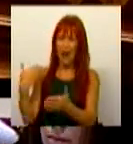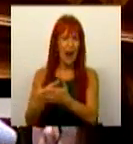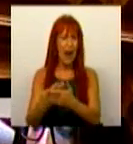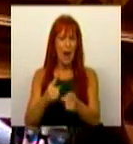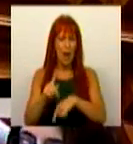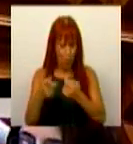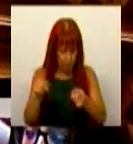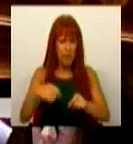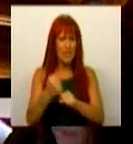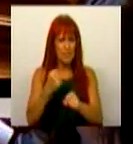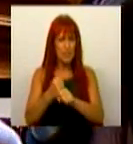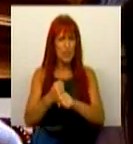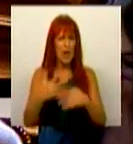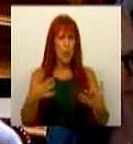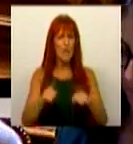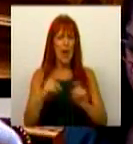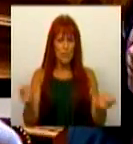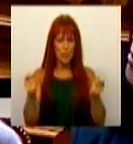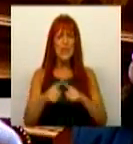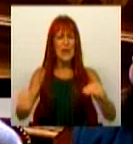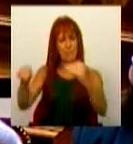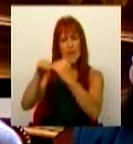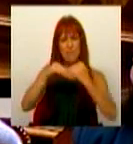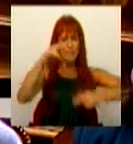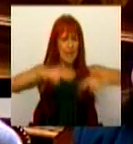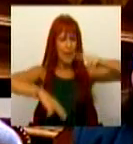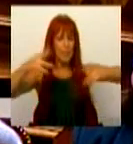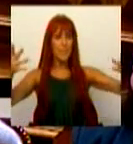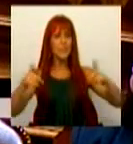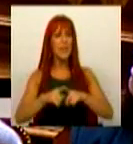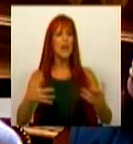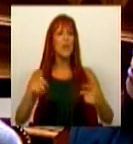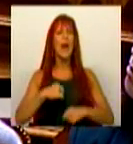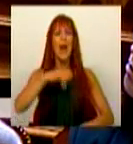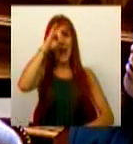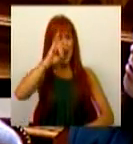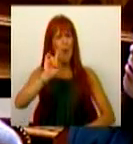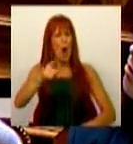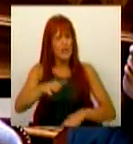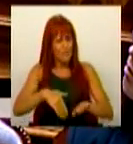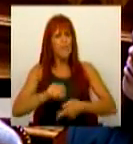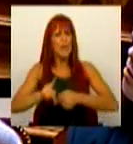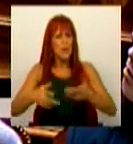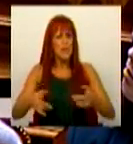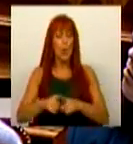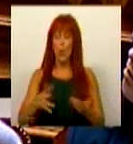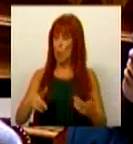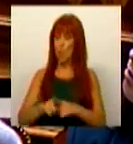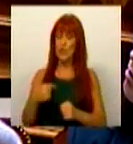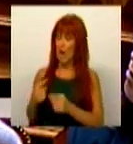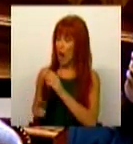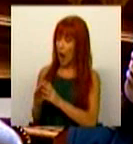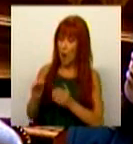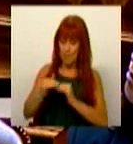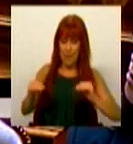também trabalhar para se ir mais longe na promoção da equidade fiscal. Não é demais lembrar o que é que se fez. Em 4 anos nós aumentamos